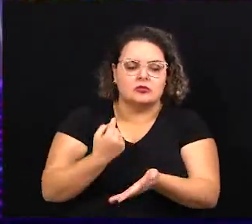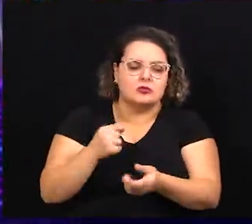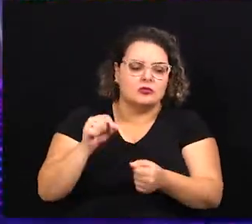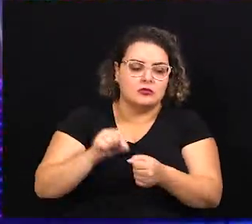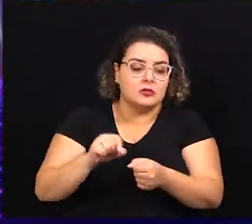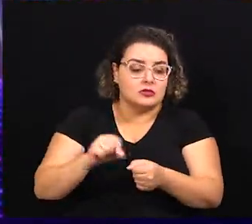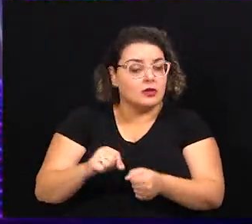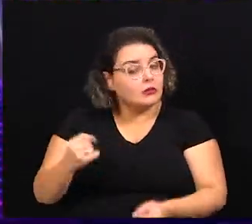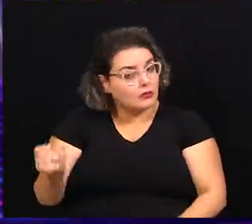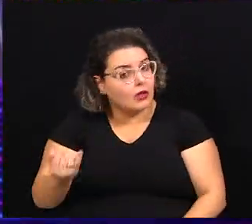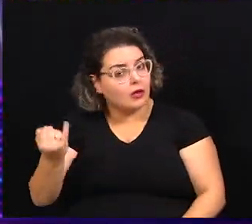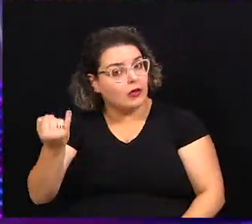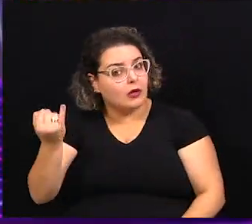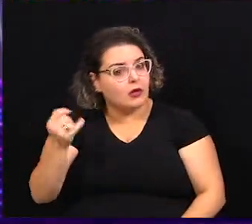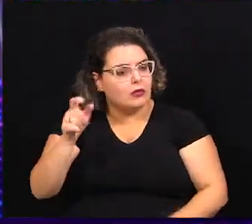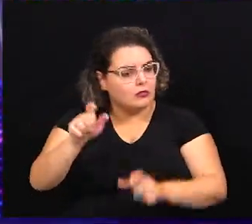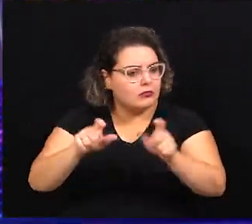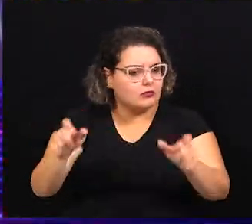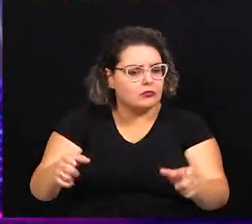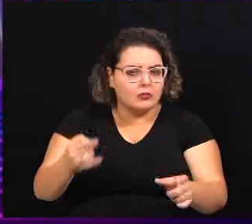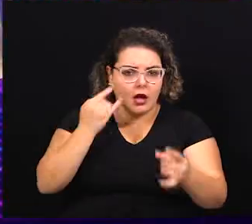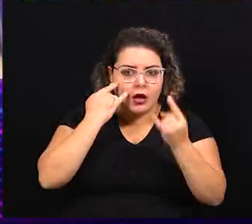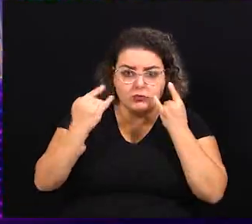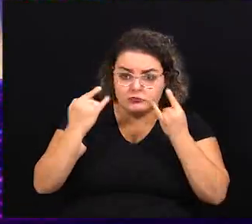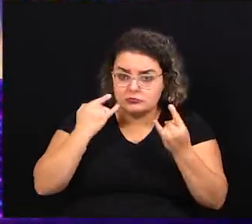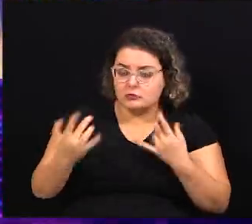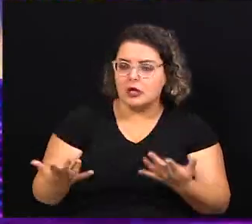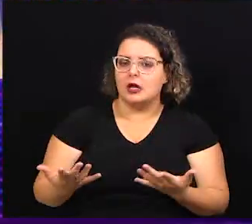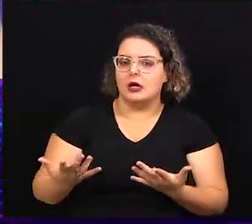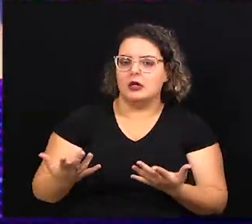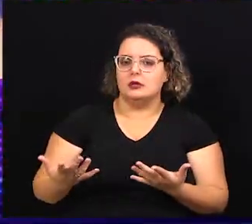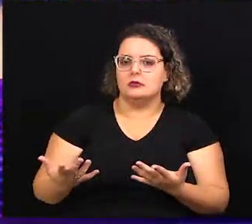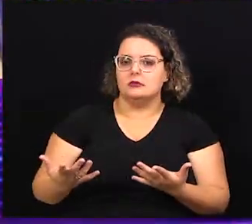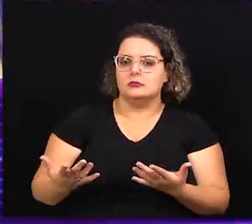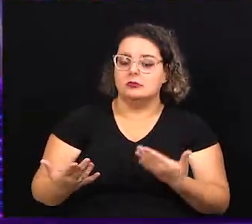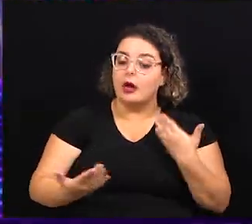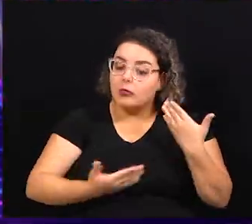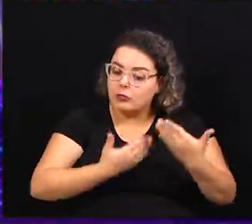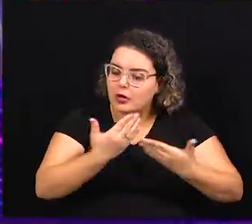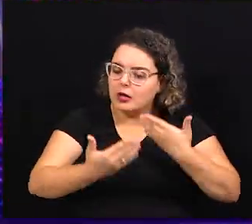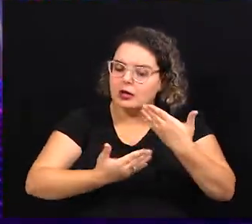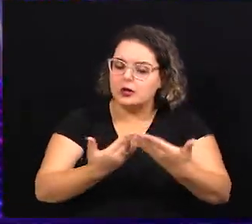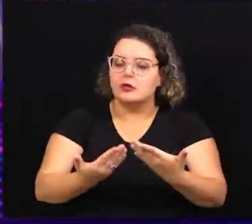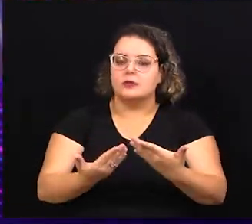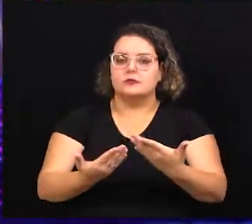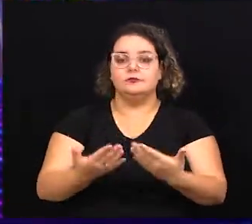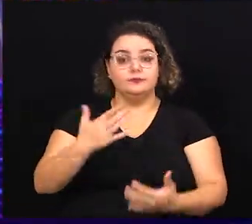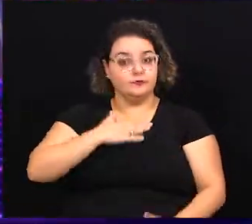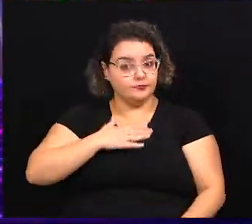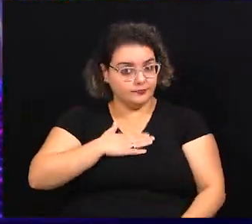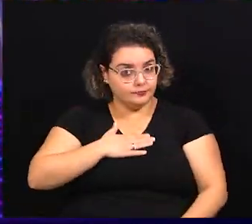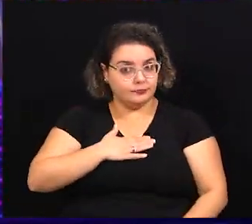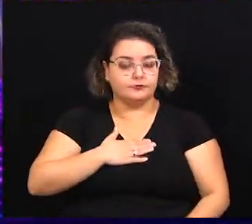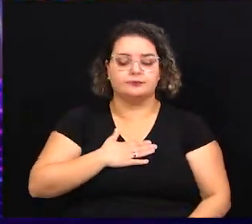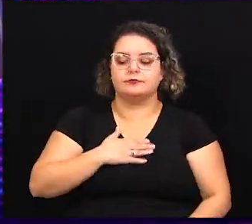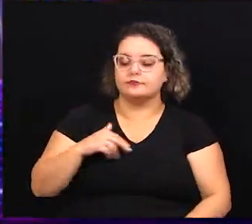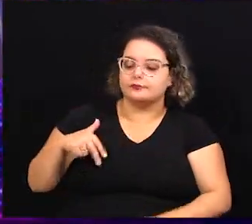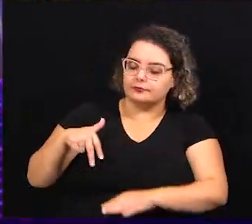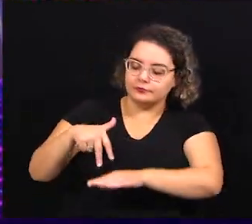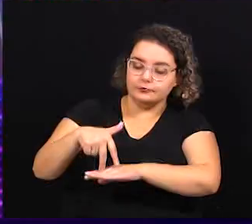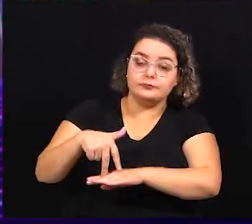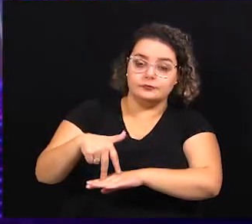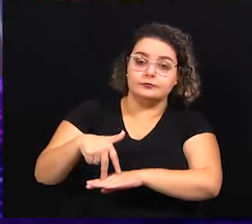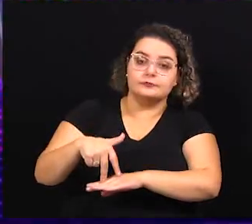se questionando se aquilo que ele está fazendo é válido, se as pessoas vão se interessar por aquilo. Então é uma jornada toda que é a